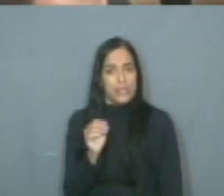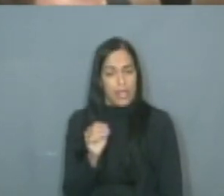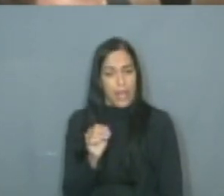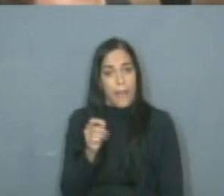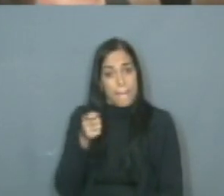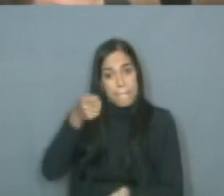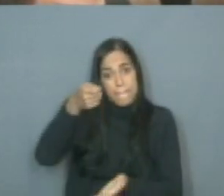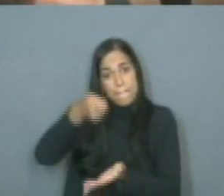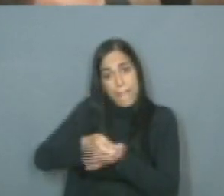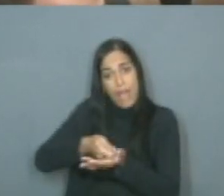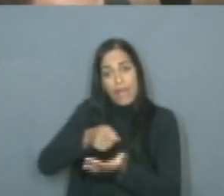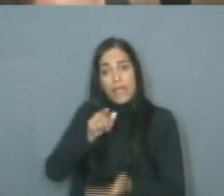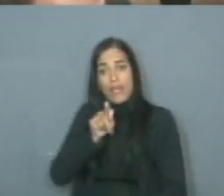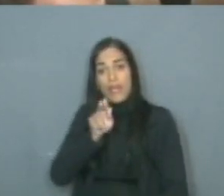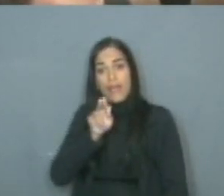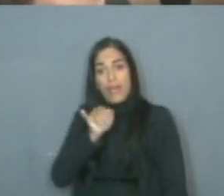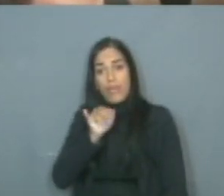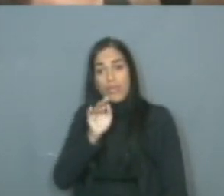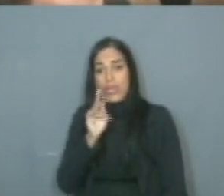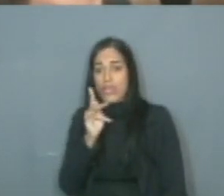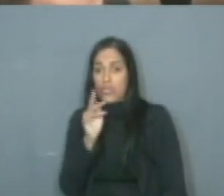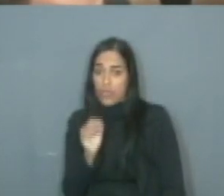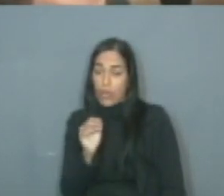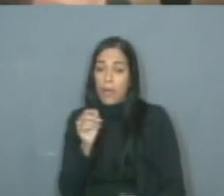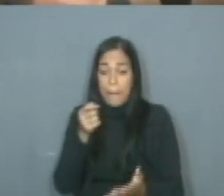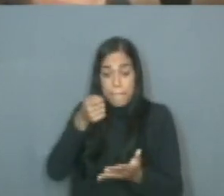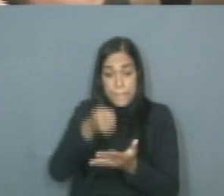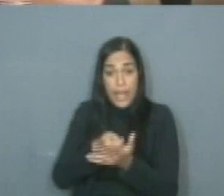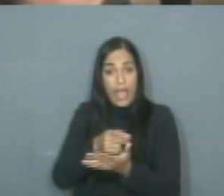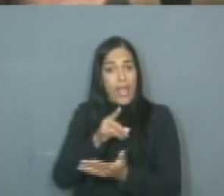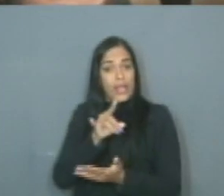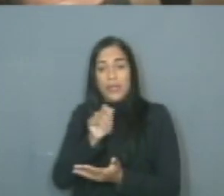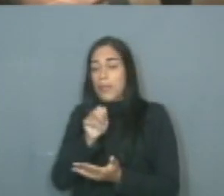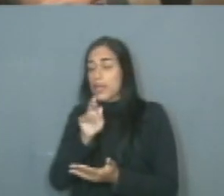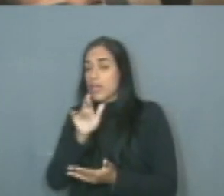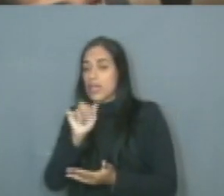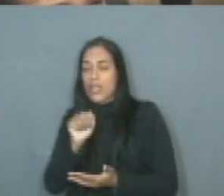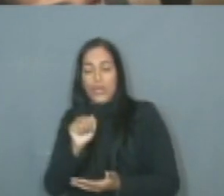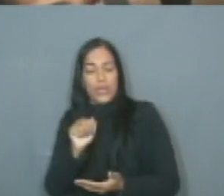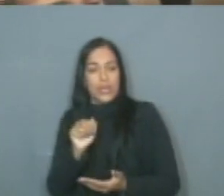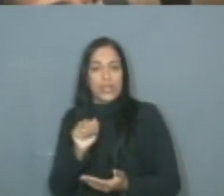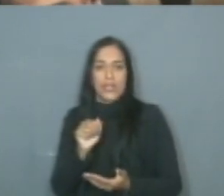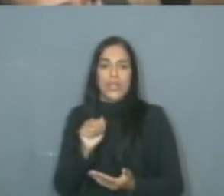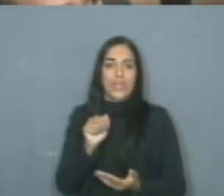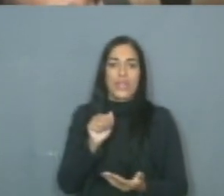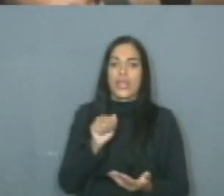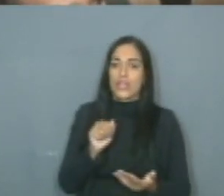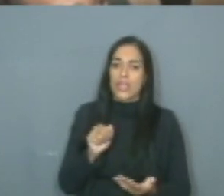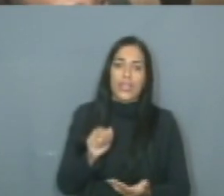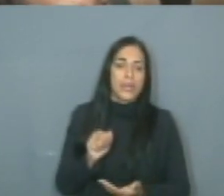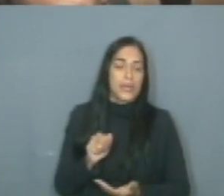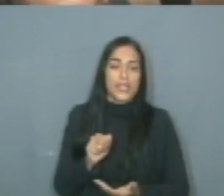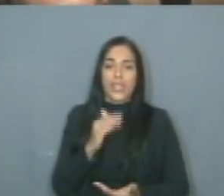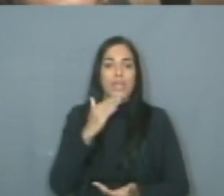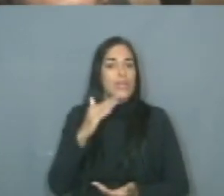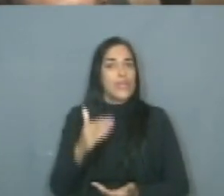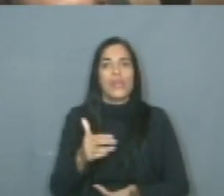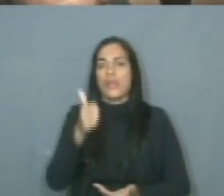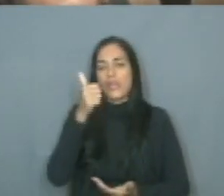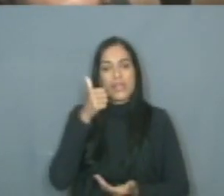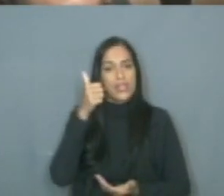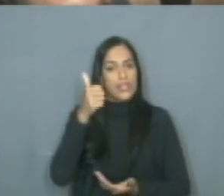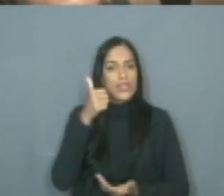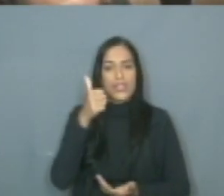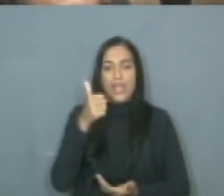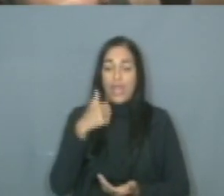paga o guincho, você paga a diária, então realmente o formato tem que melhorar. Agora, eu